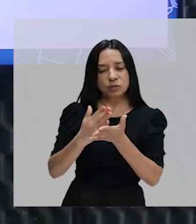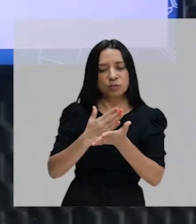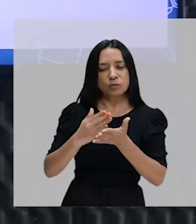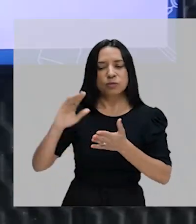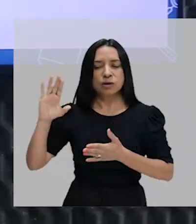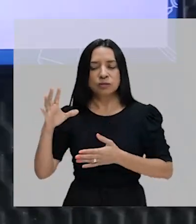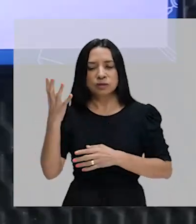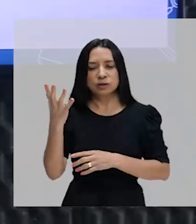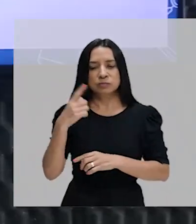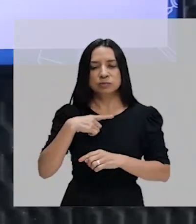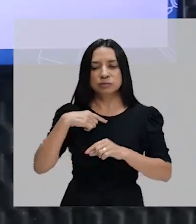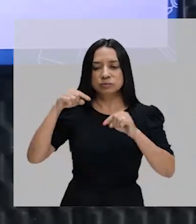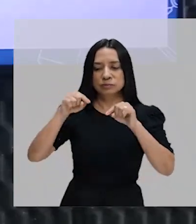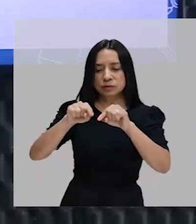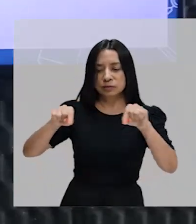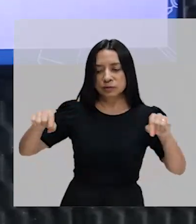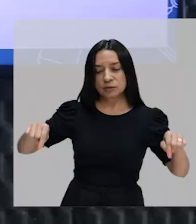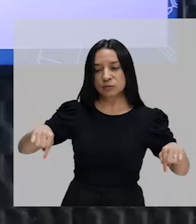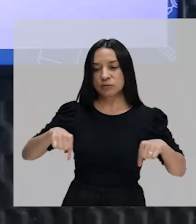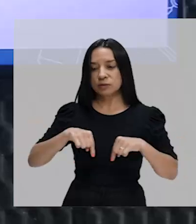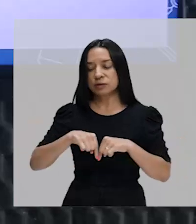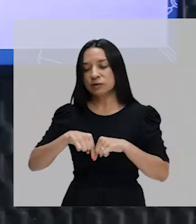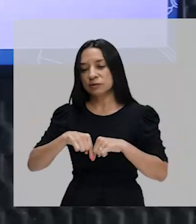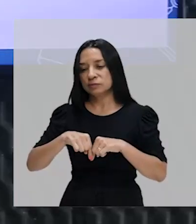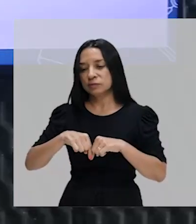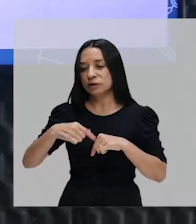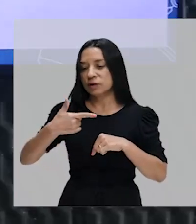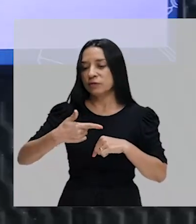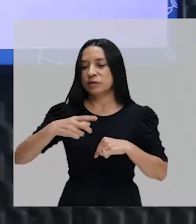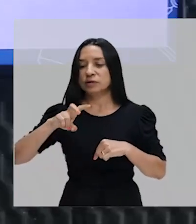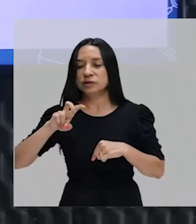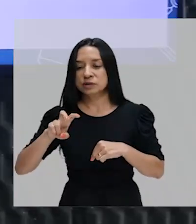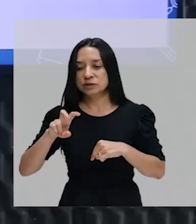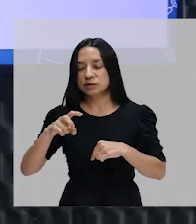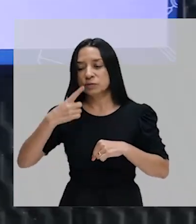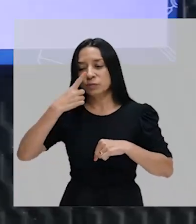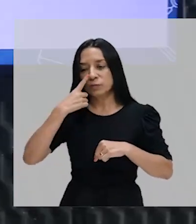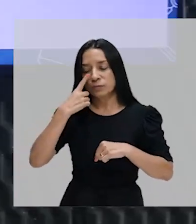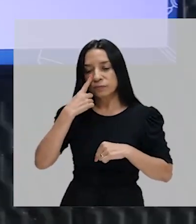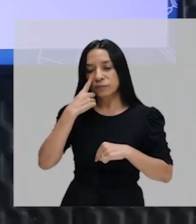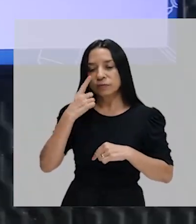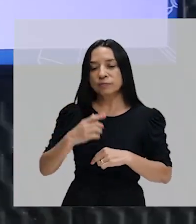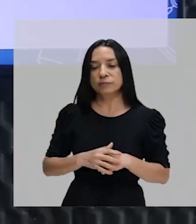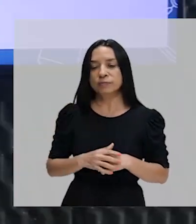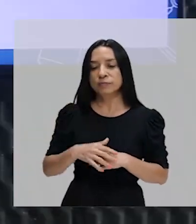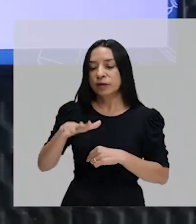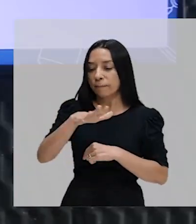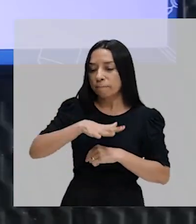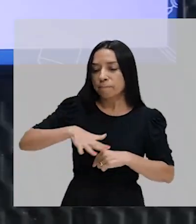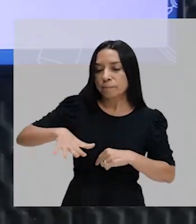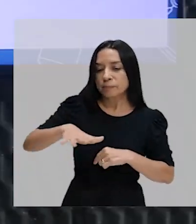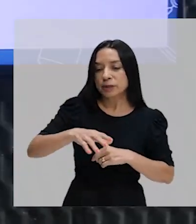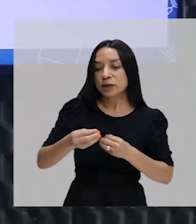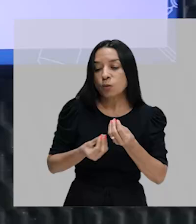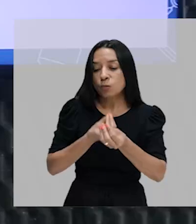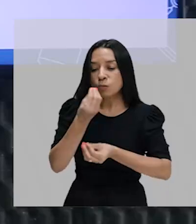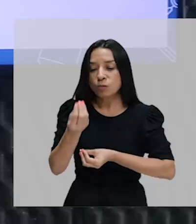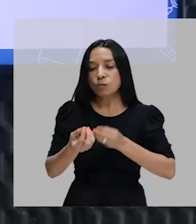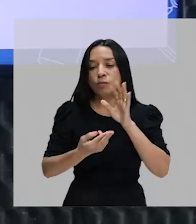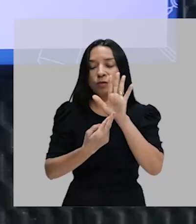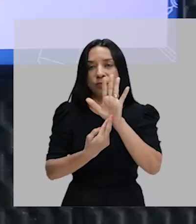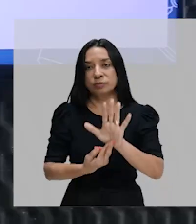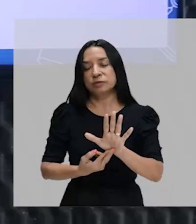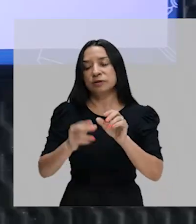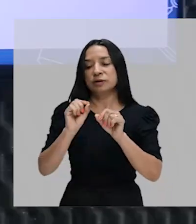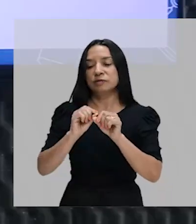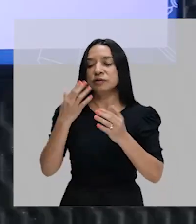situação, eu tenho um quadrado de área de 25, né, e nós vamos ver a maneira de representar, né,